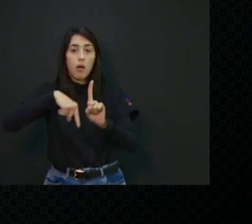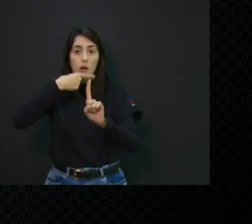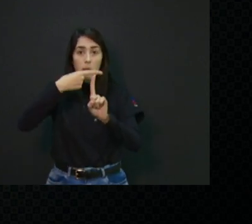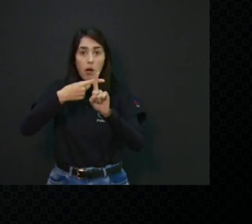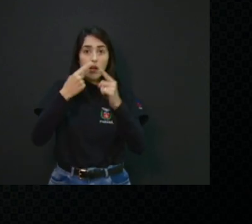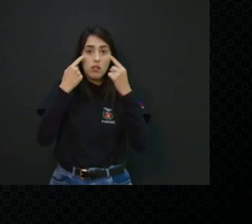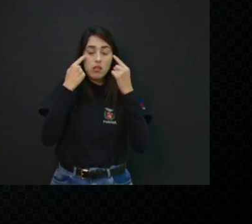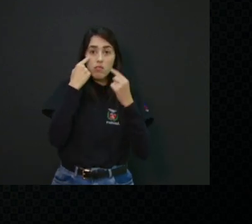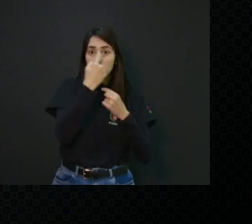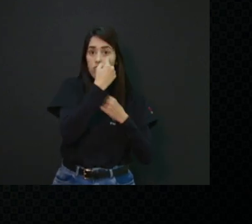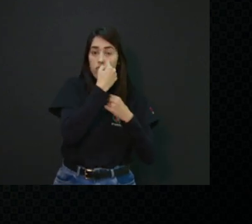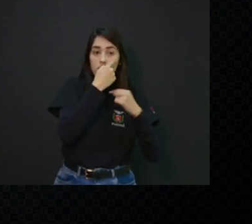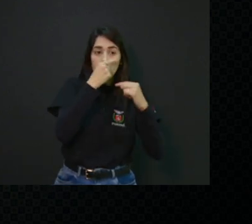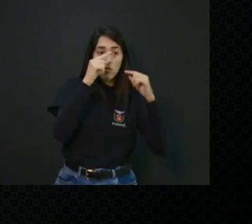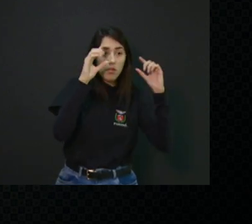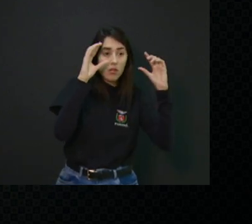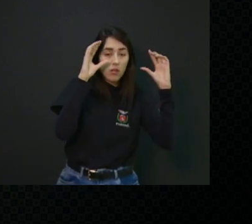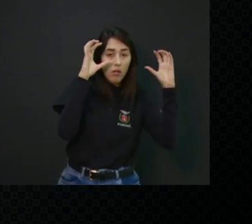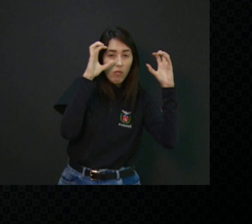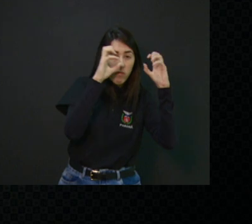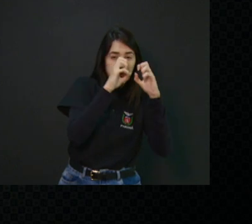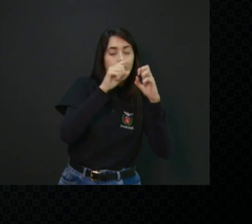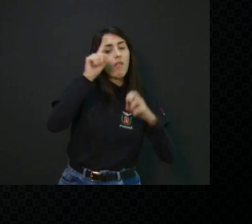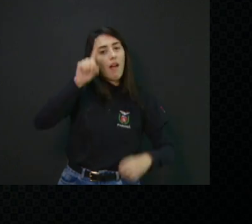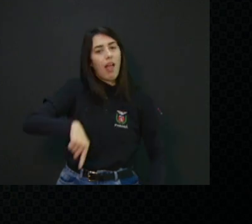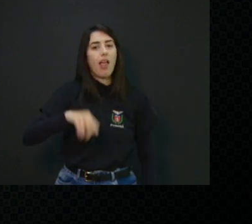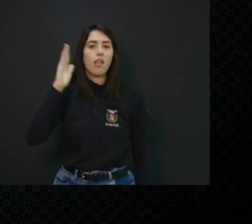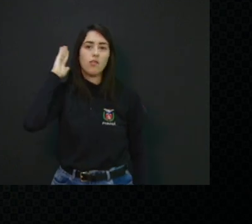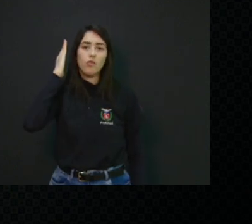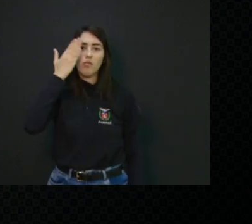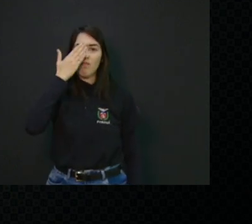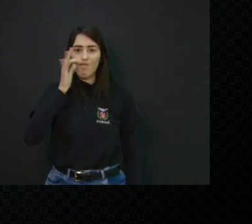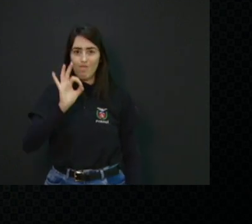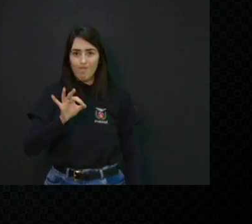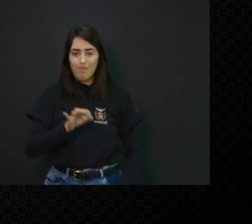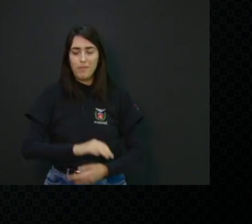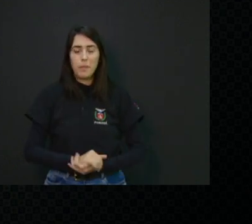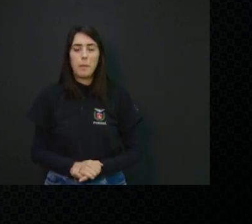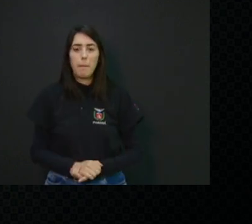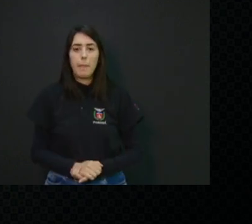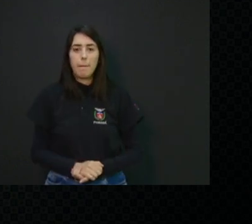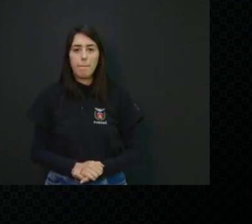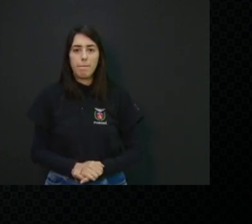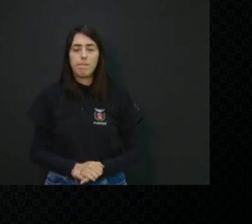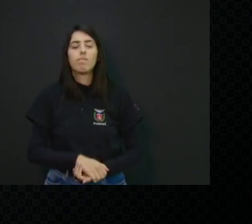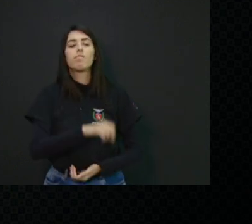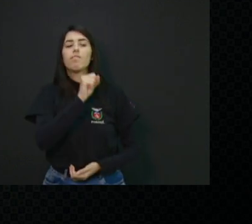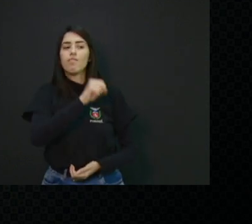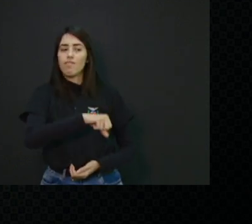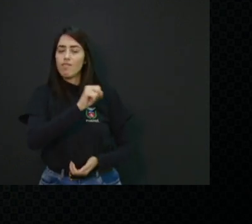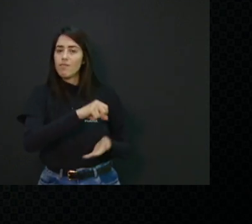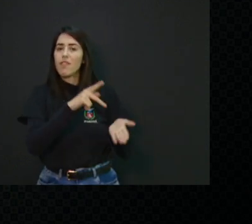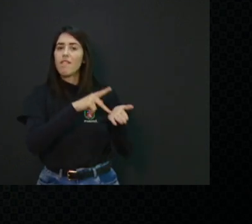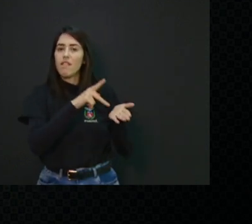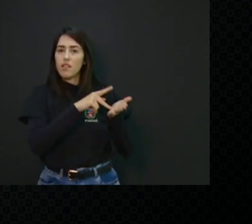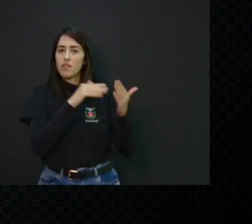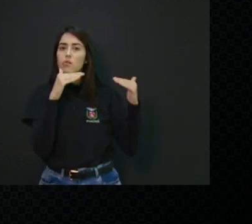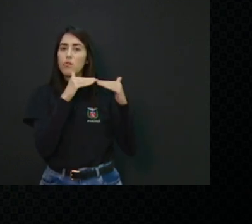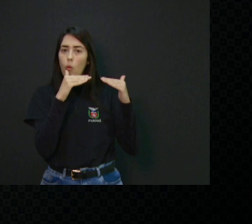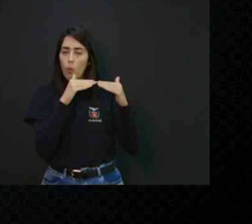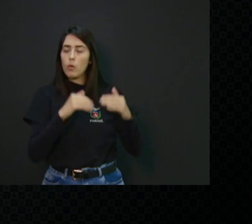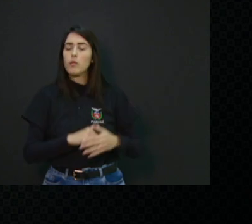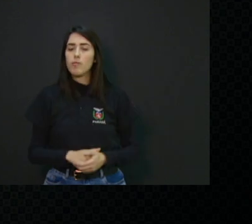esse indivíduo é o quê? É surdo-cego, né? Surdo-cego. Professor, e bem lembrado, né? O nosso